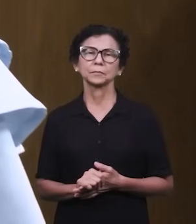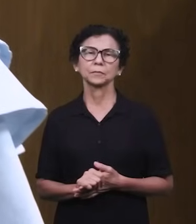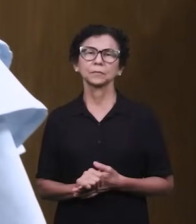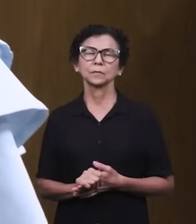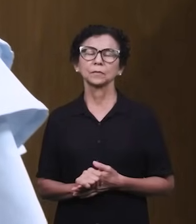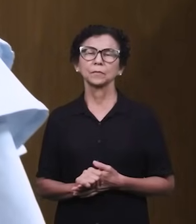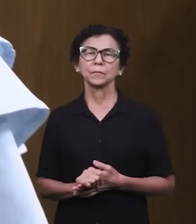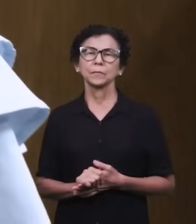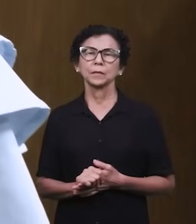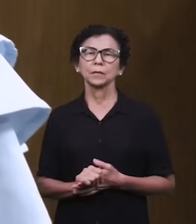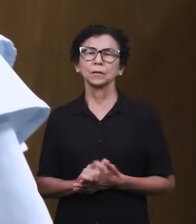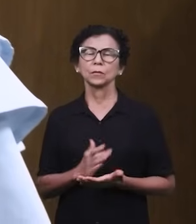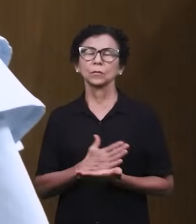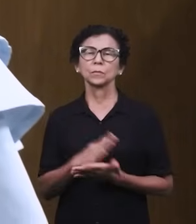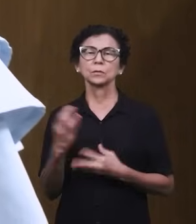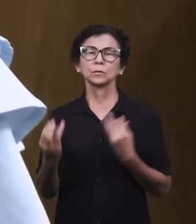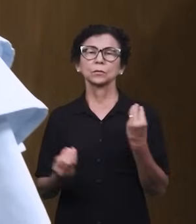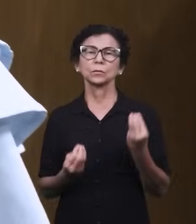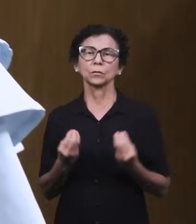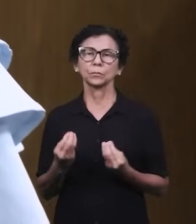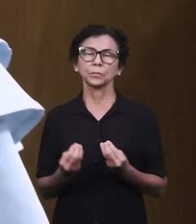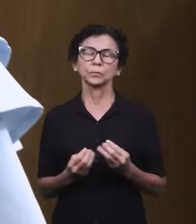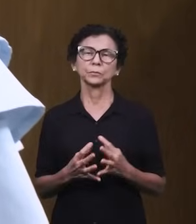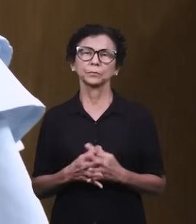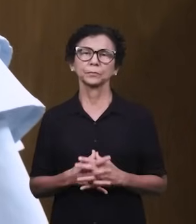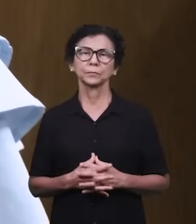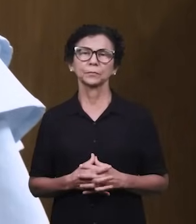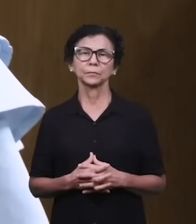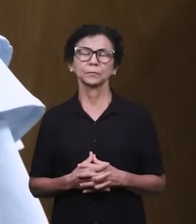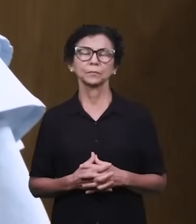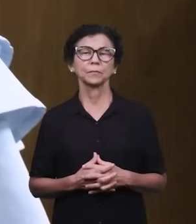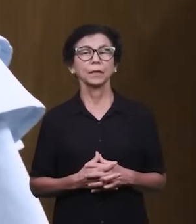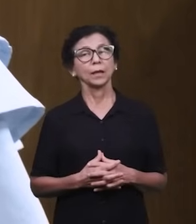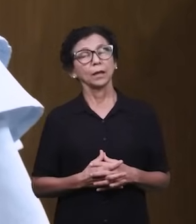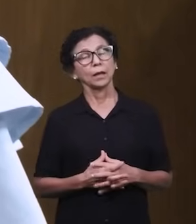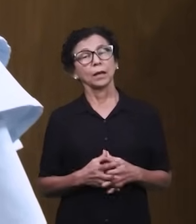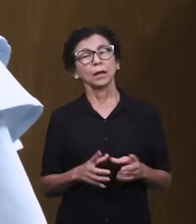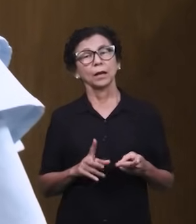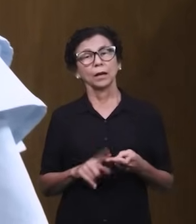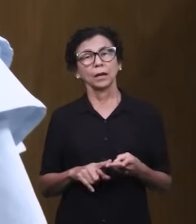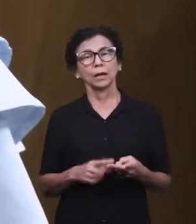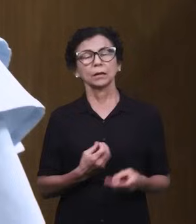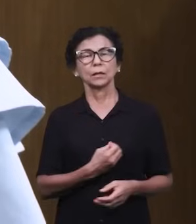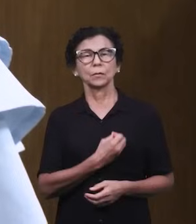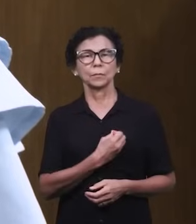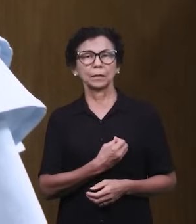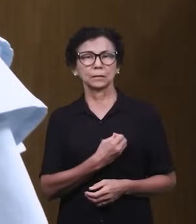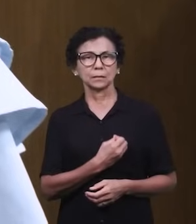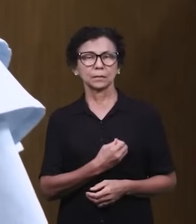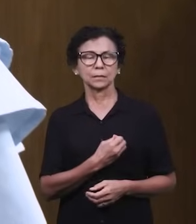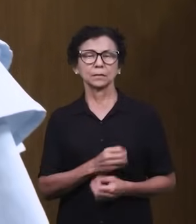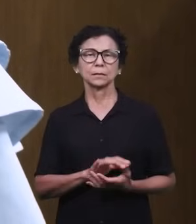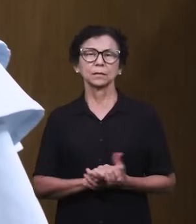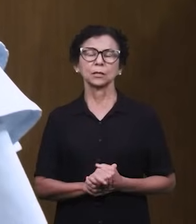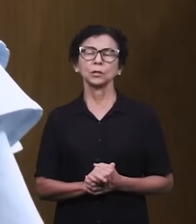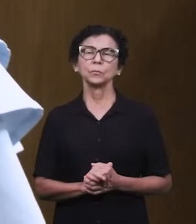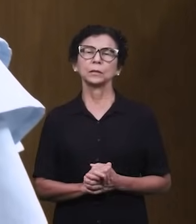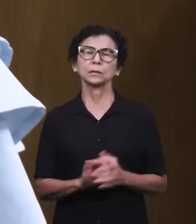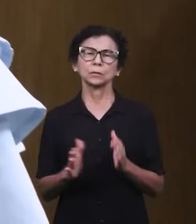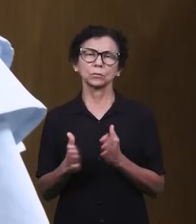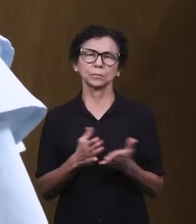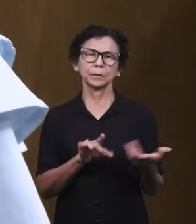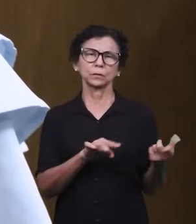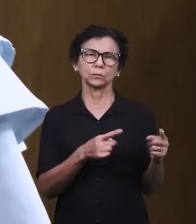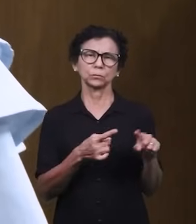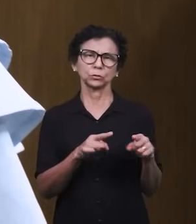do tempo, e ela, obviamente, né, como instrumento nas mãos do Senhor, uma ovelhinha do